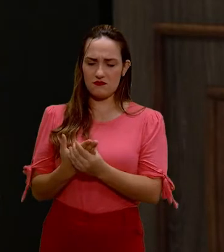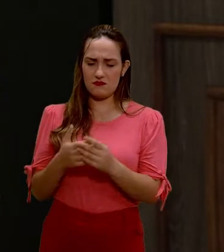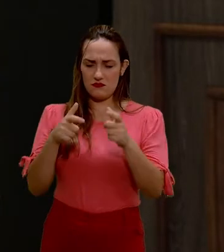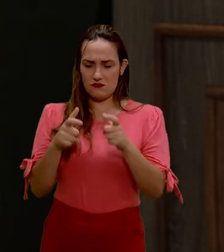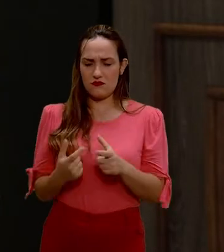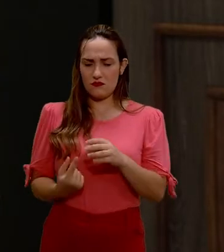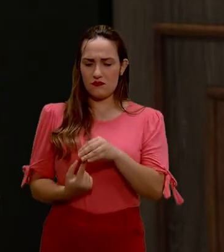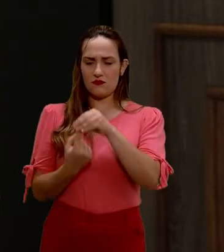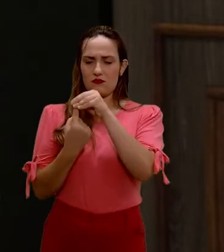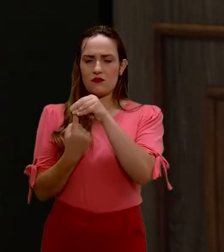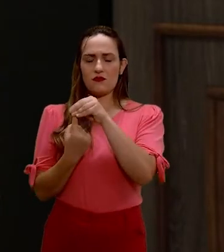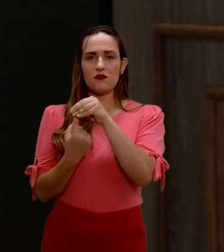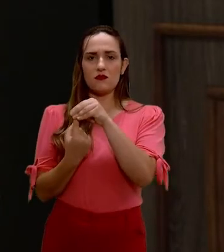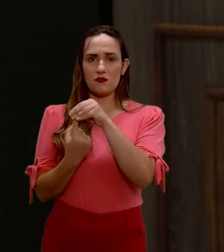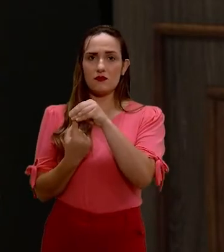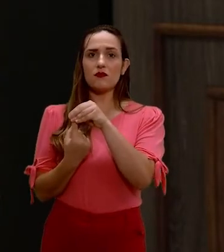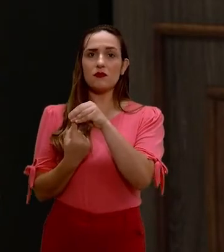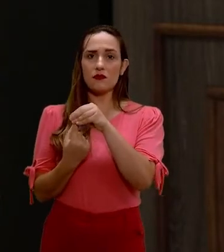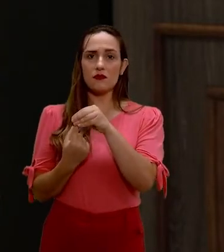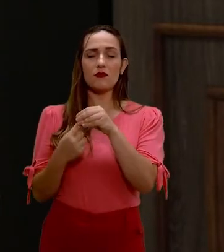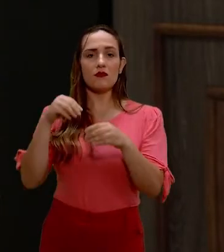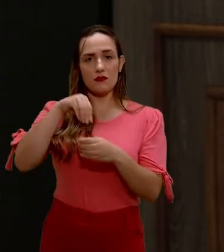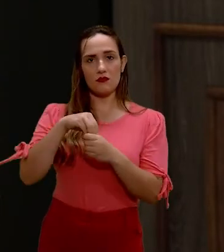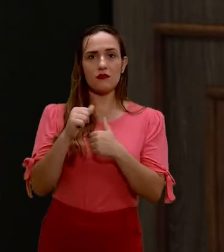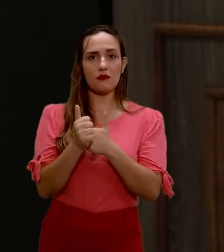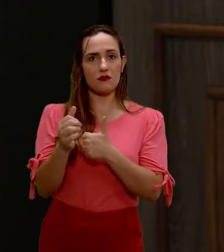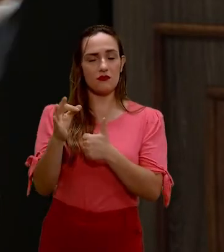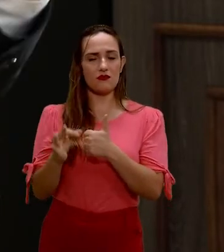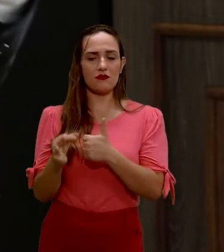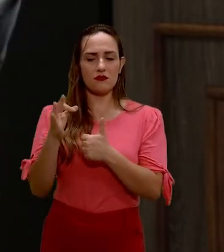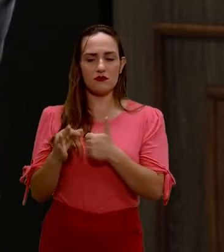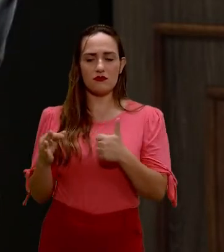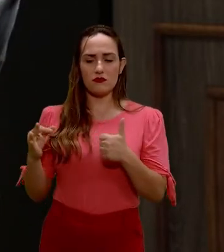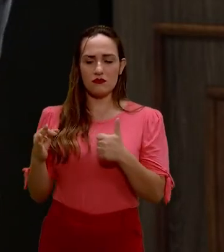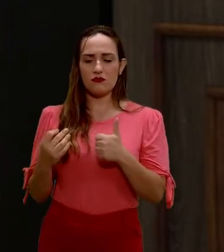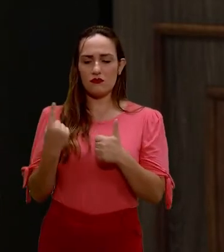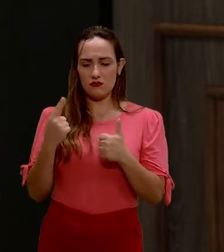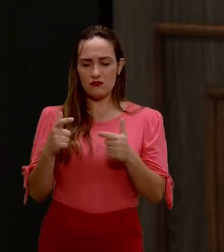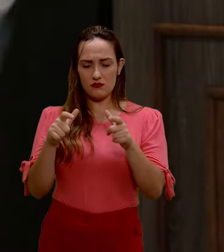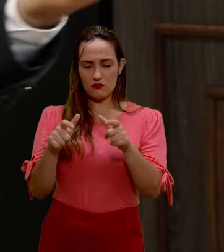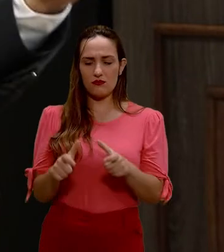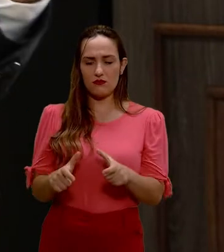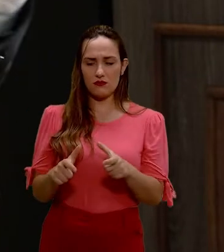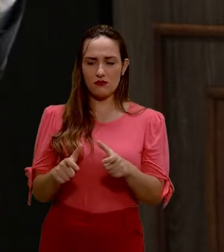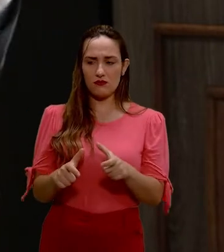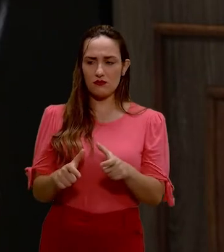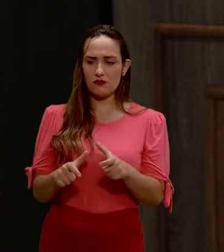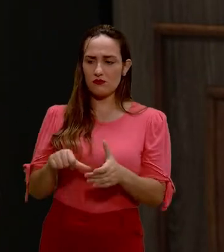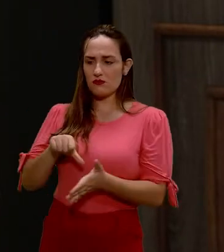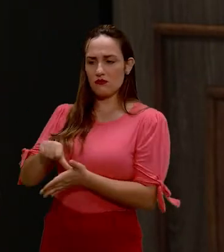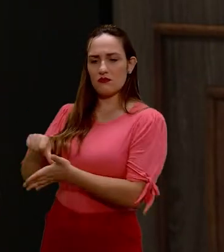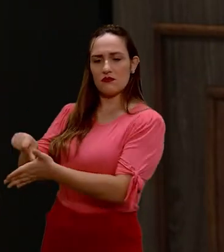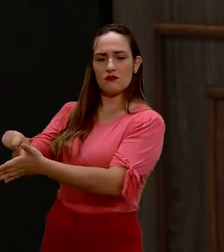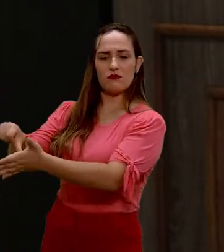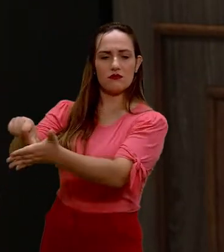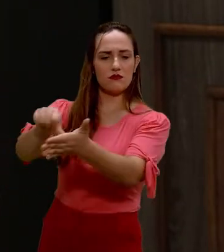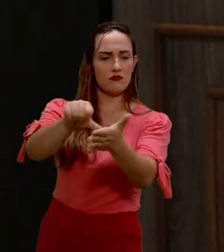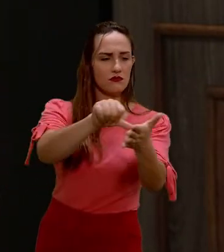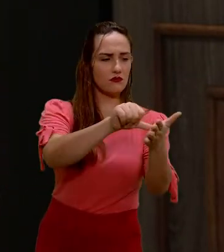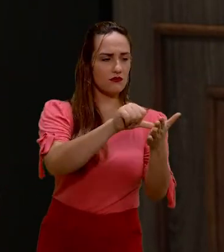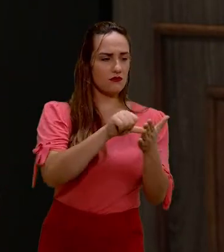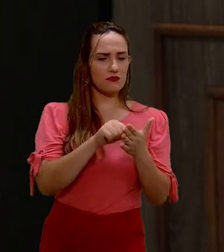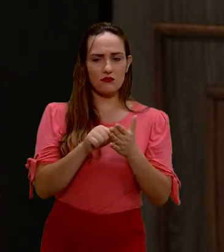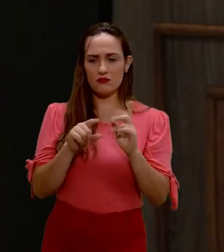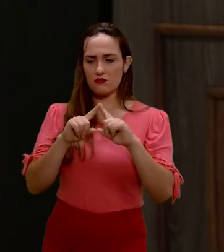Estão na sala cofre dentro do Tribunal de Justiça. Eles não estão espalhados. As comarcas estão espalhadas, mas